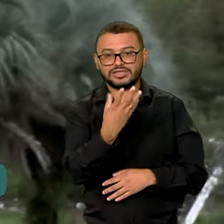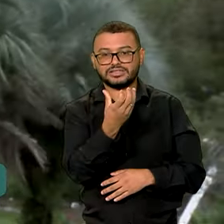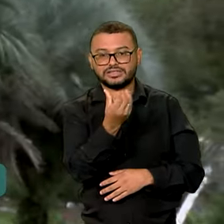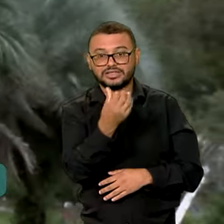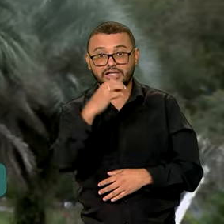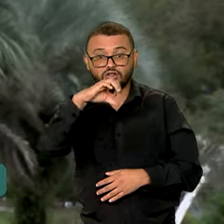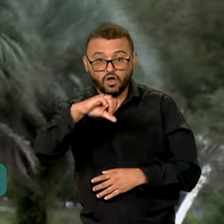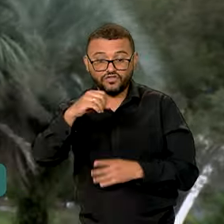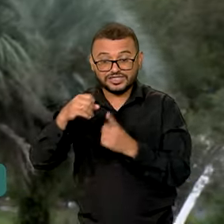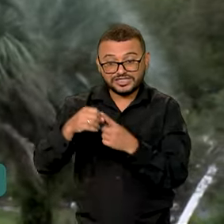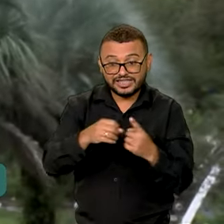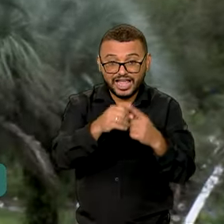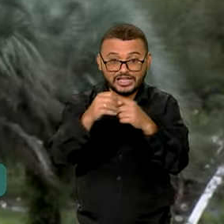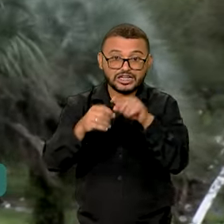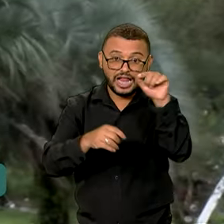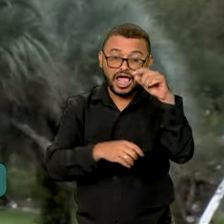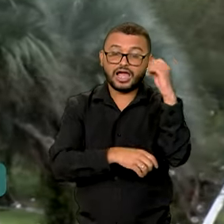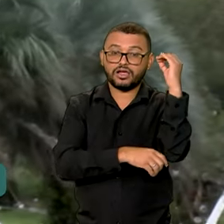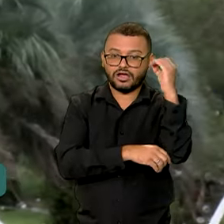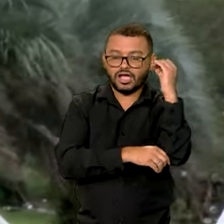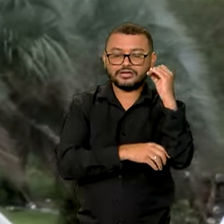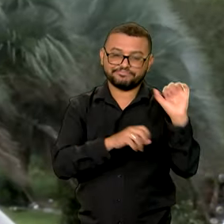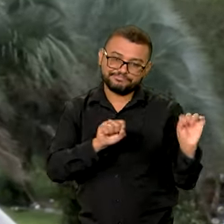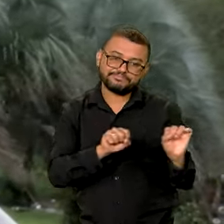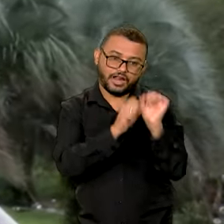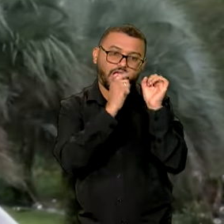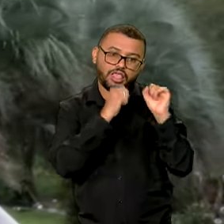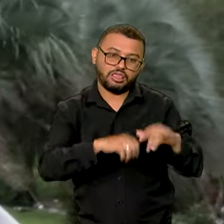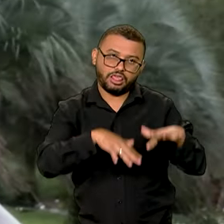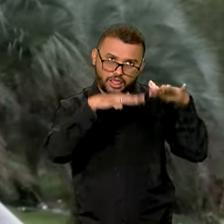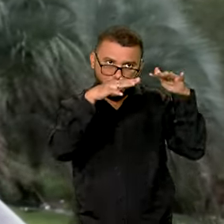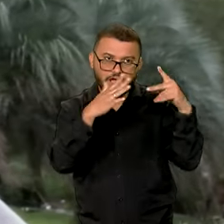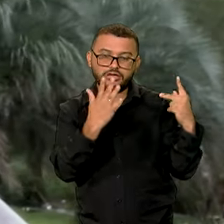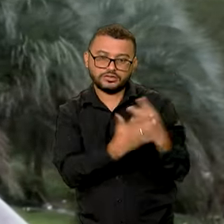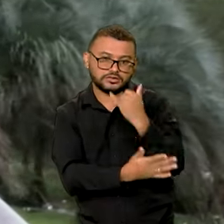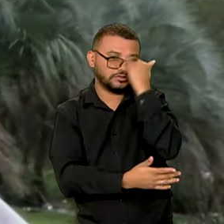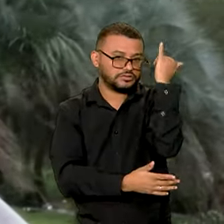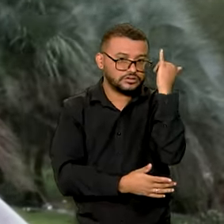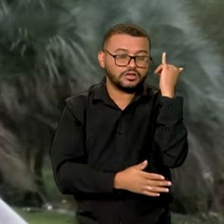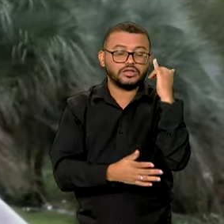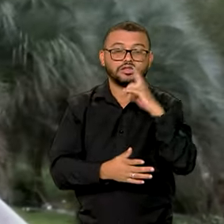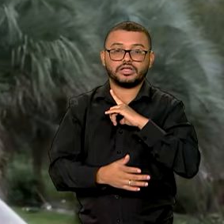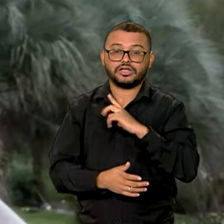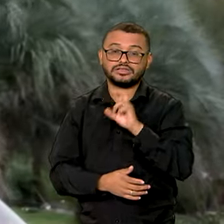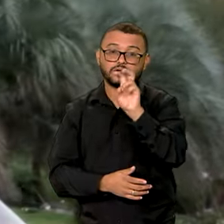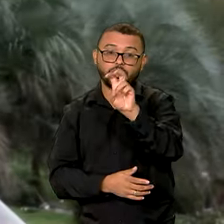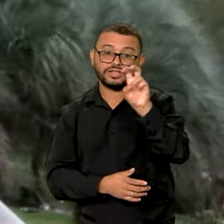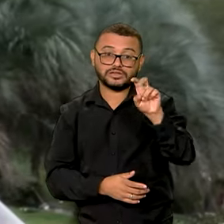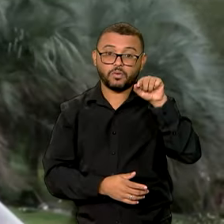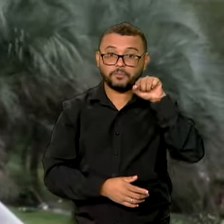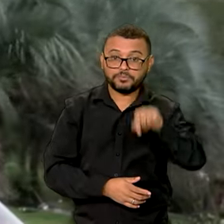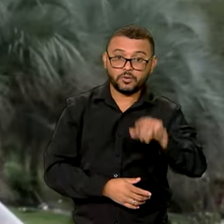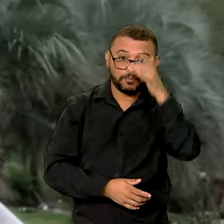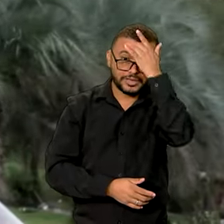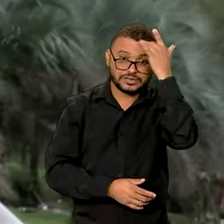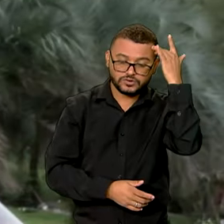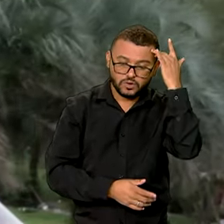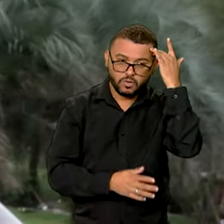municípios gaúchos foram afetados pelas enchentes. Há 55 mil pessoas em abrigos e